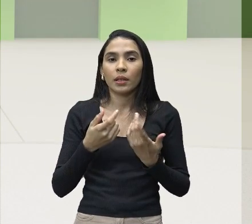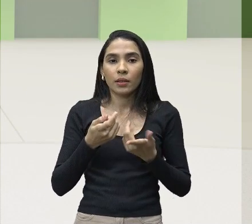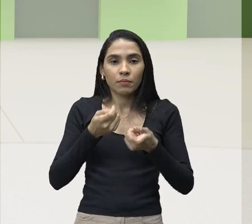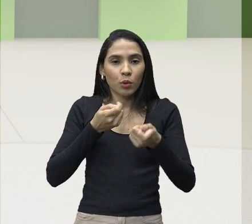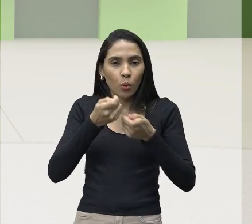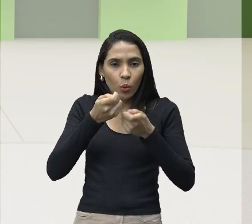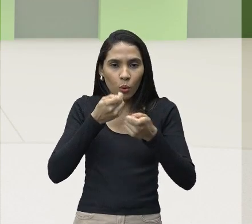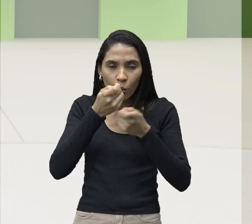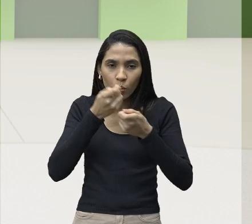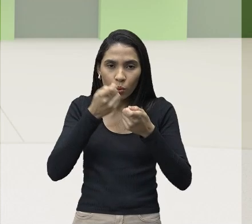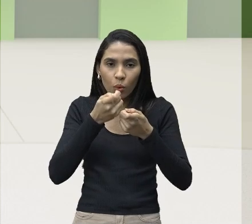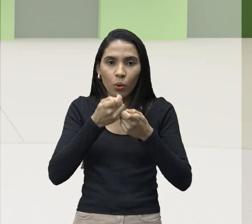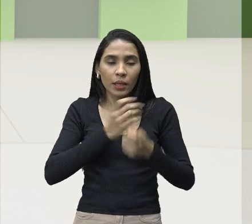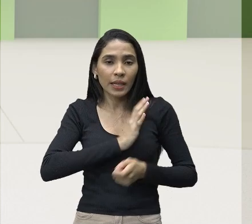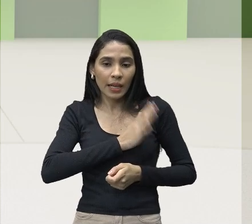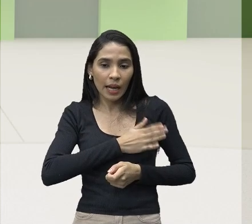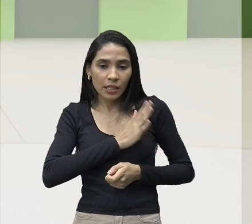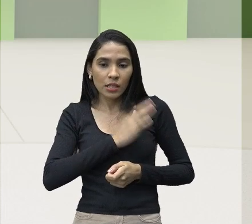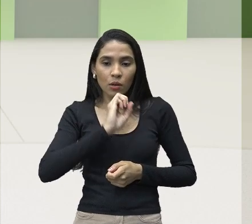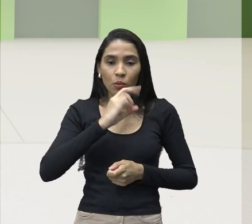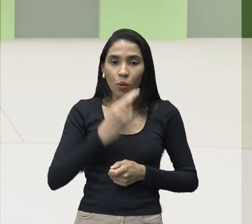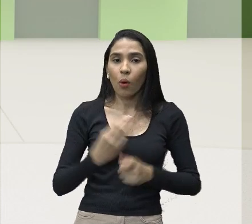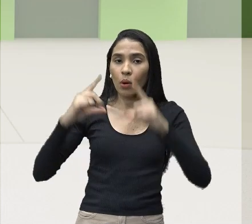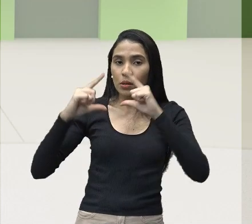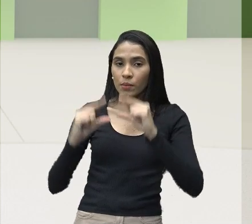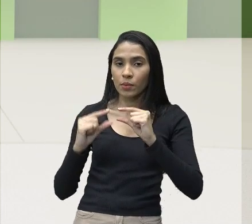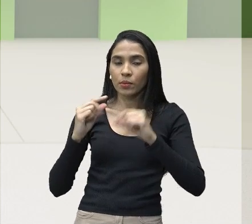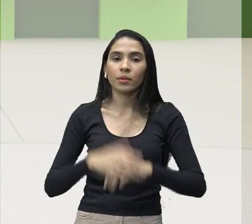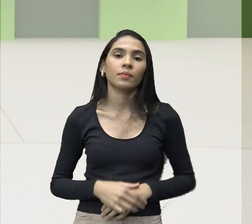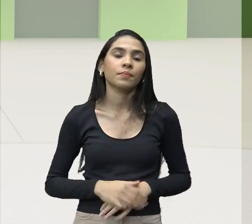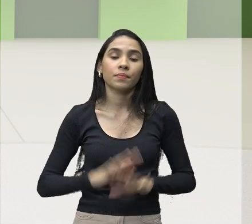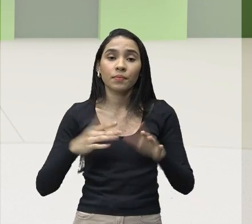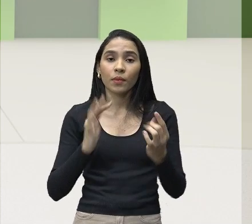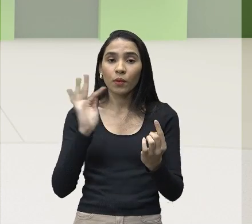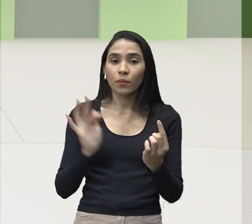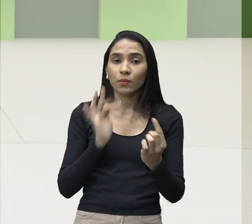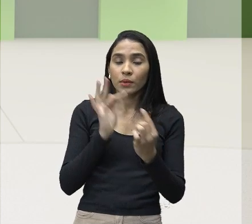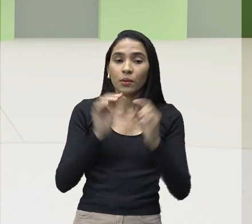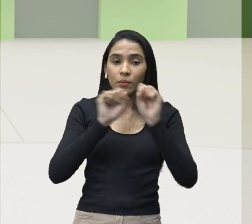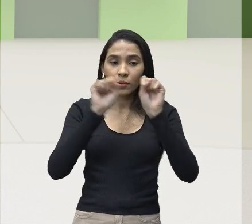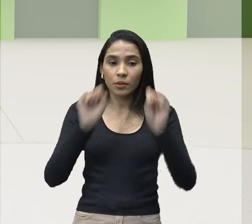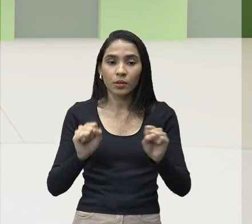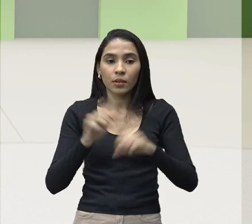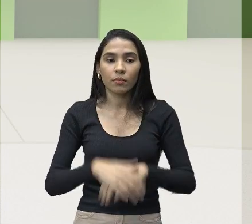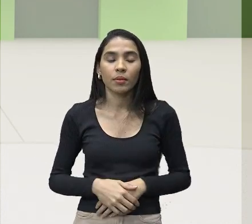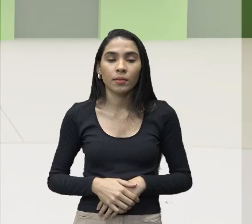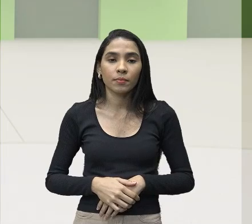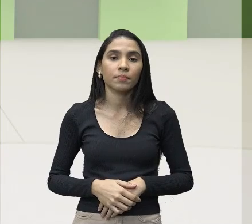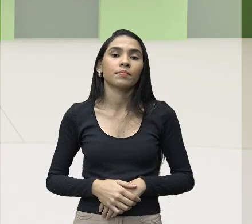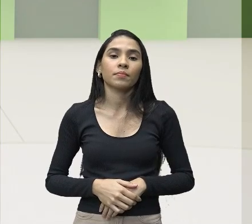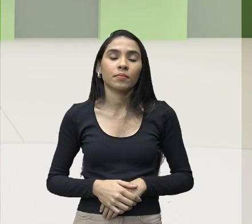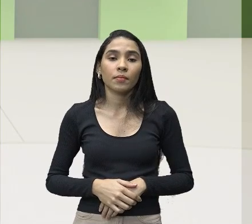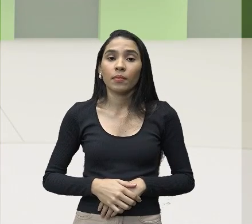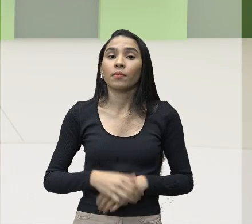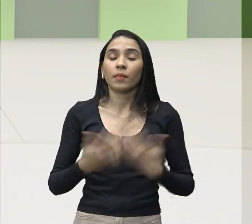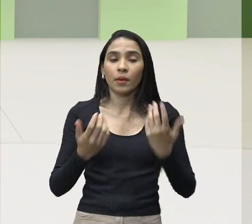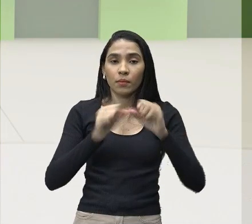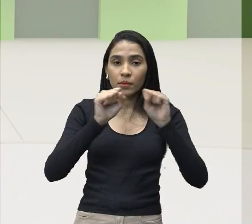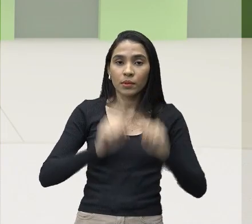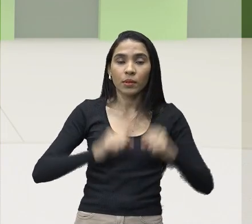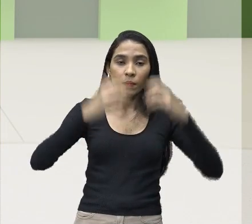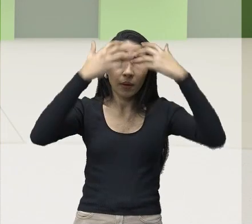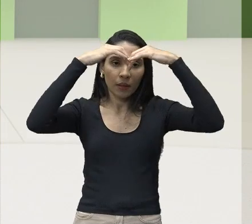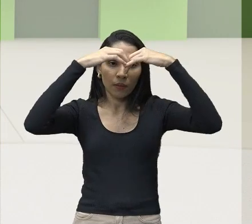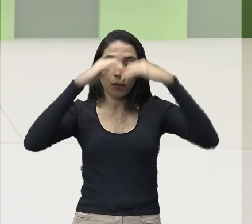cardíaca ou vai diminuir. Então, quando a gente fala dessas funções do sistema, a gente fala do sistema nervoso com